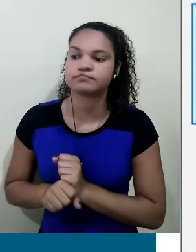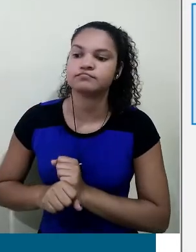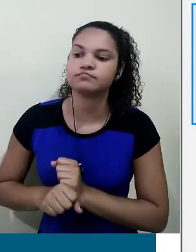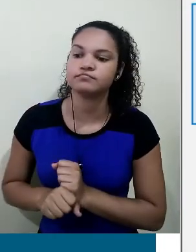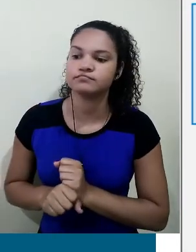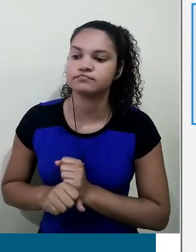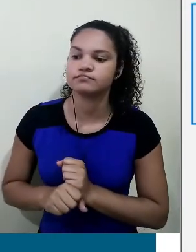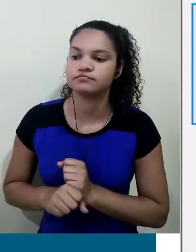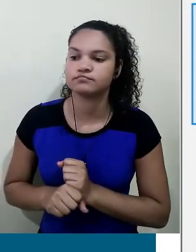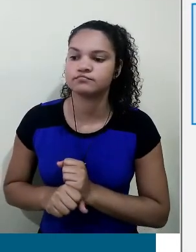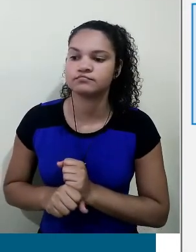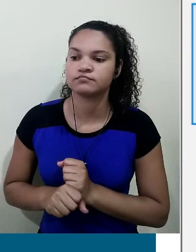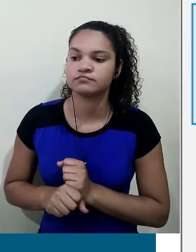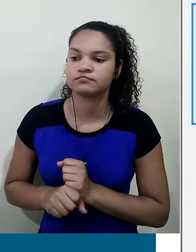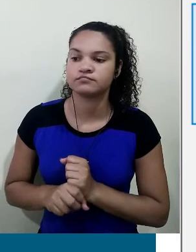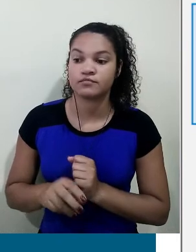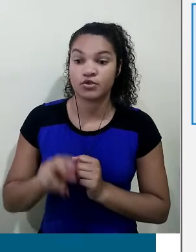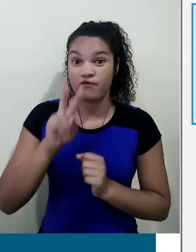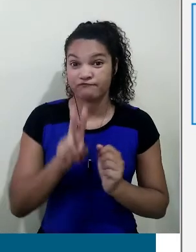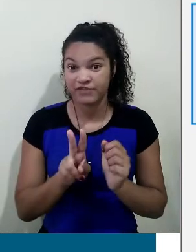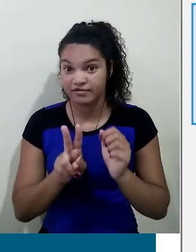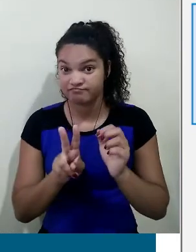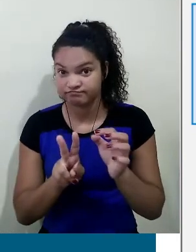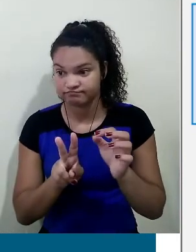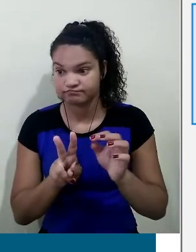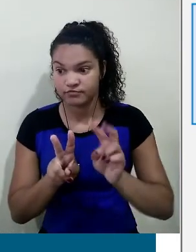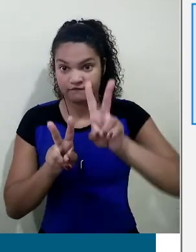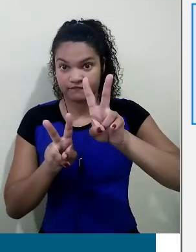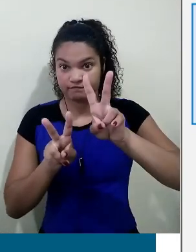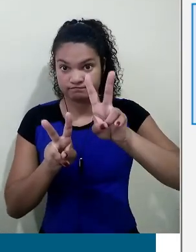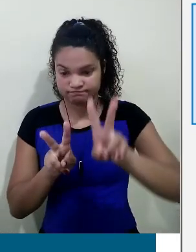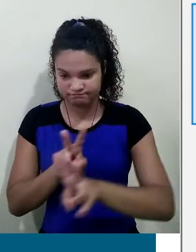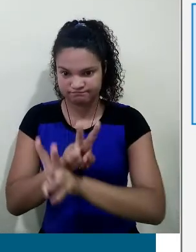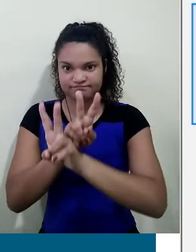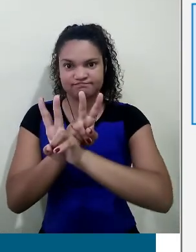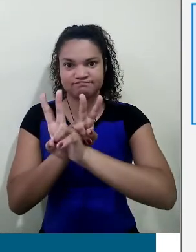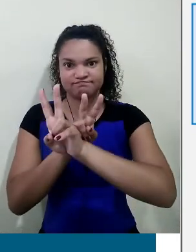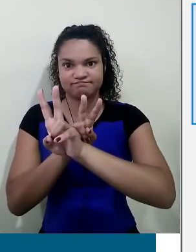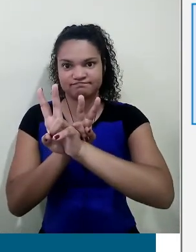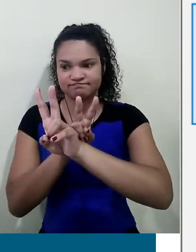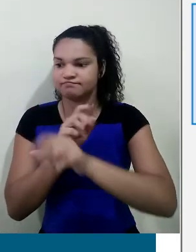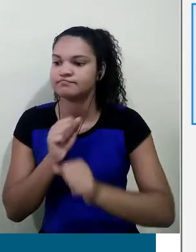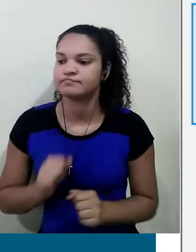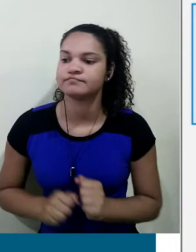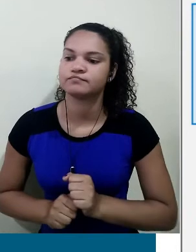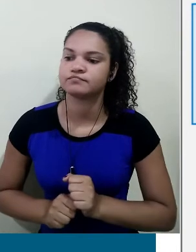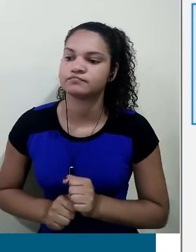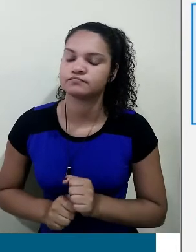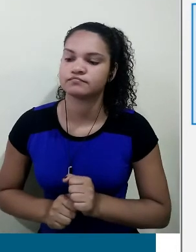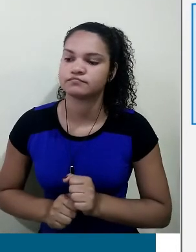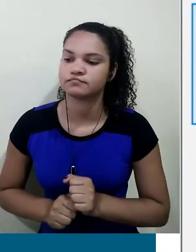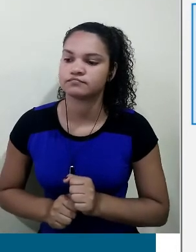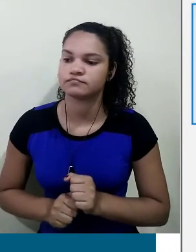genótipo heterozigoto Vzão-Vzinho, esse gene Vzinho com esse gene Vzão, formando novamente o